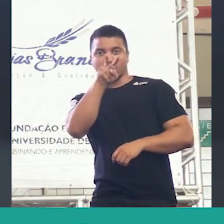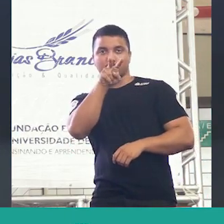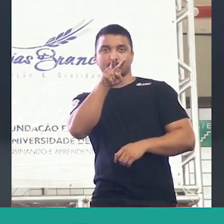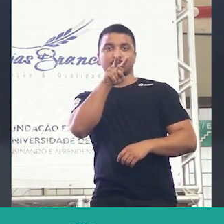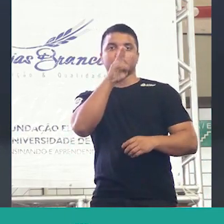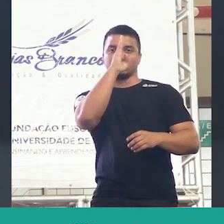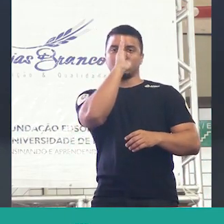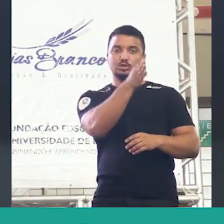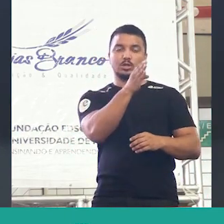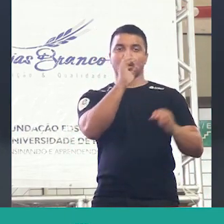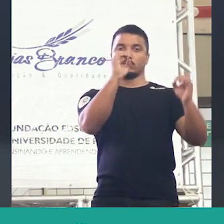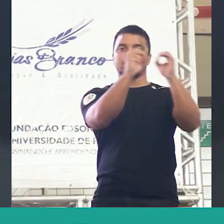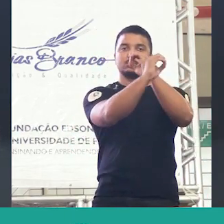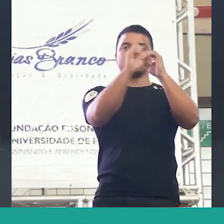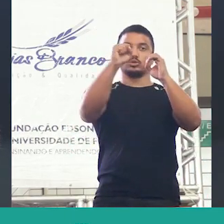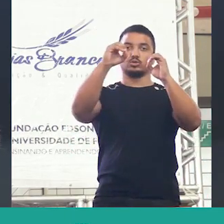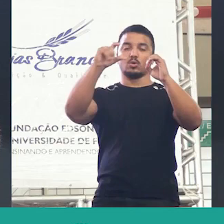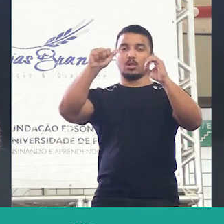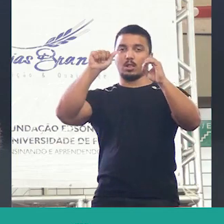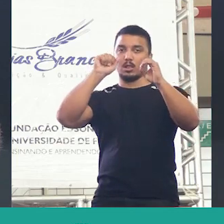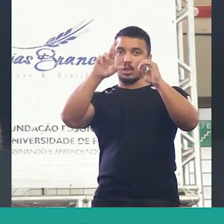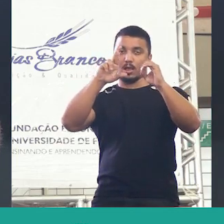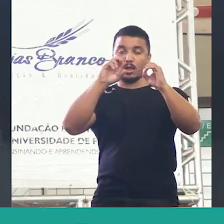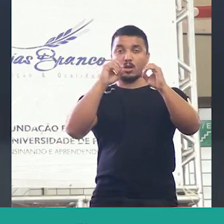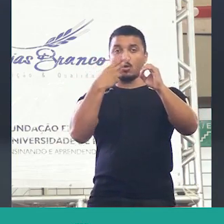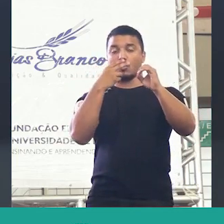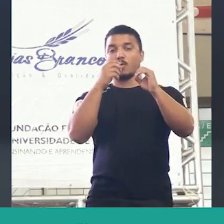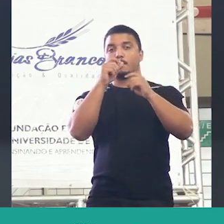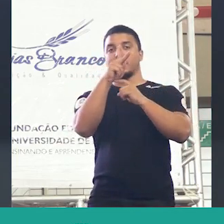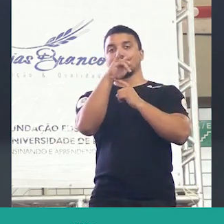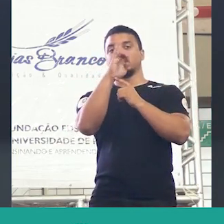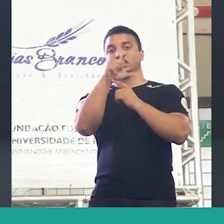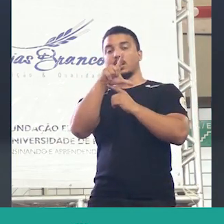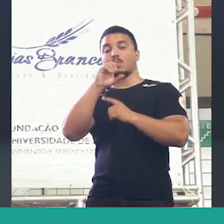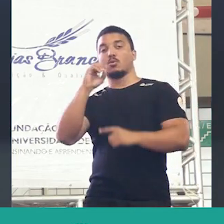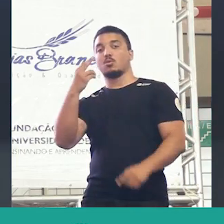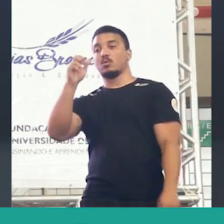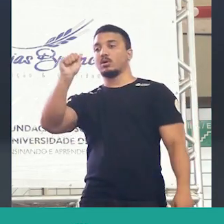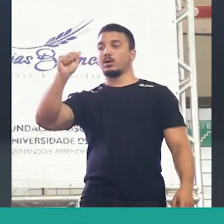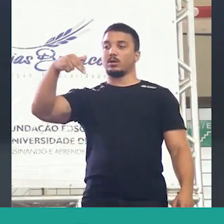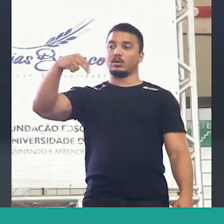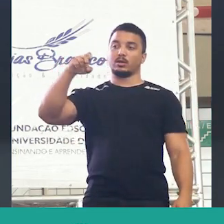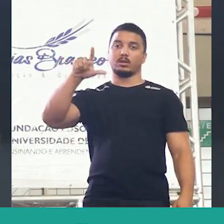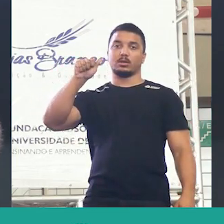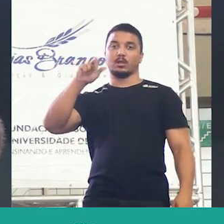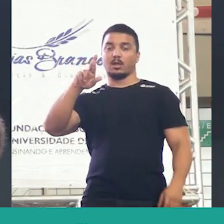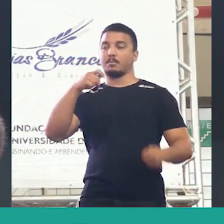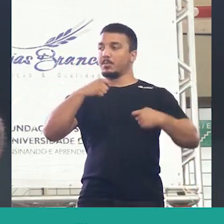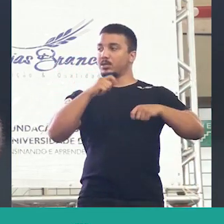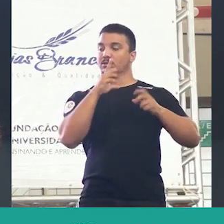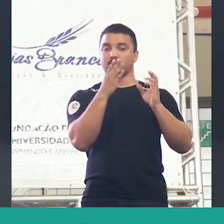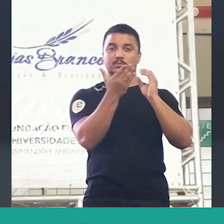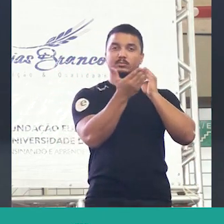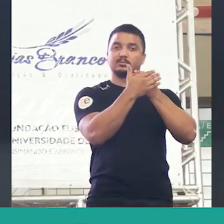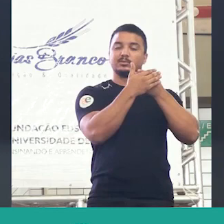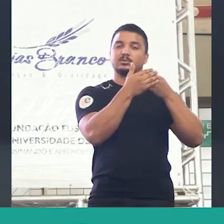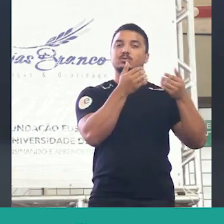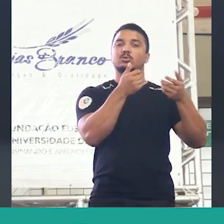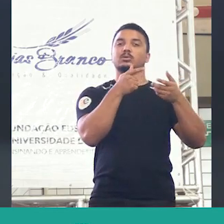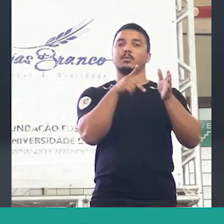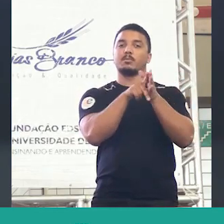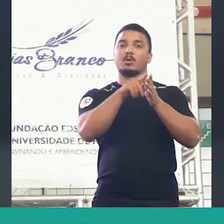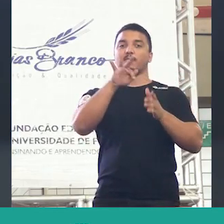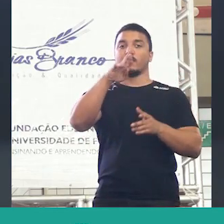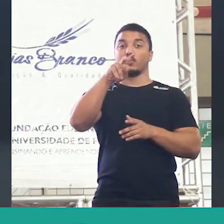A observação direta de um eclipse solar ou parcial ou anelar exige um filtro opaco a radiações